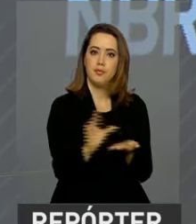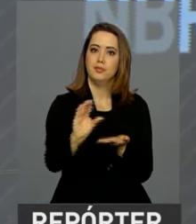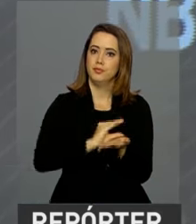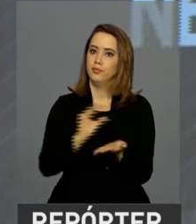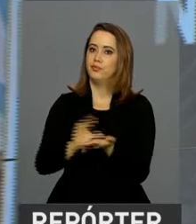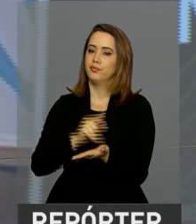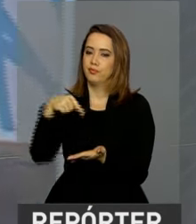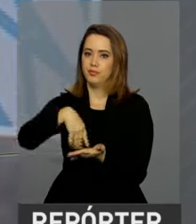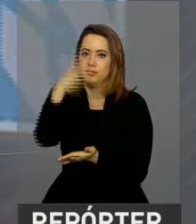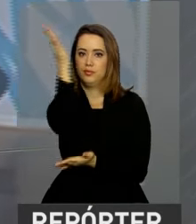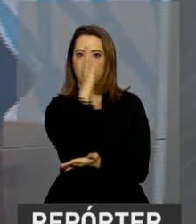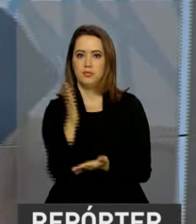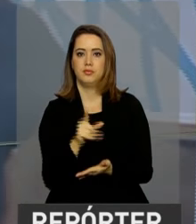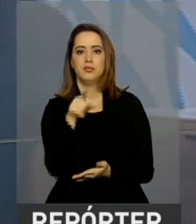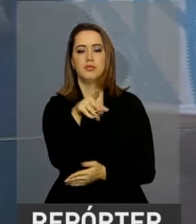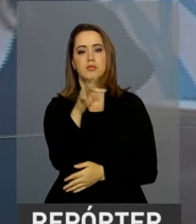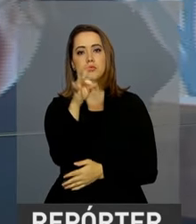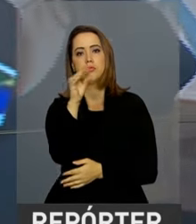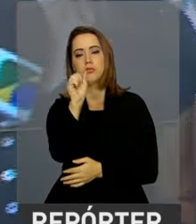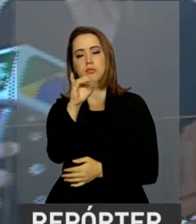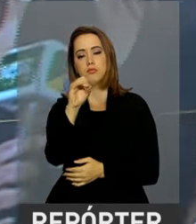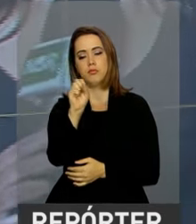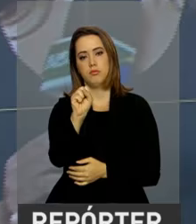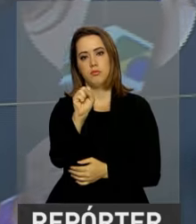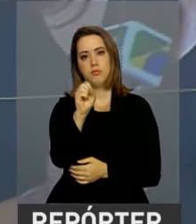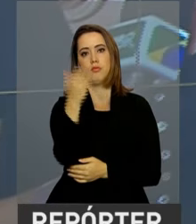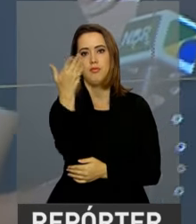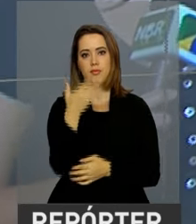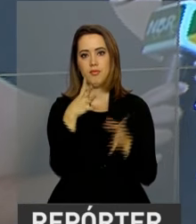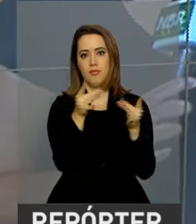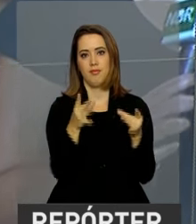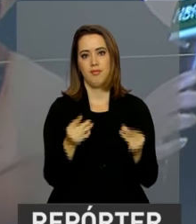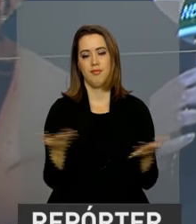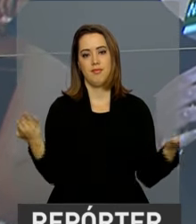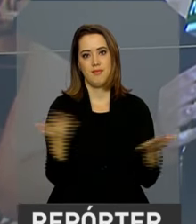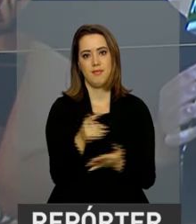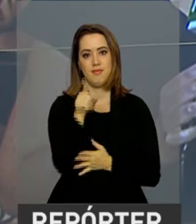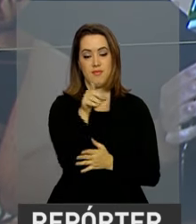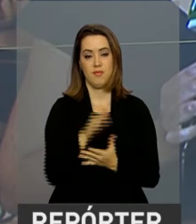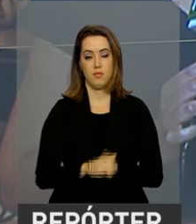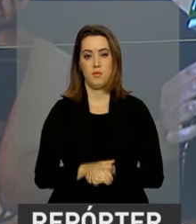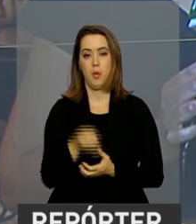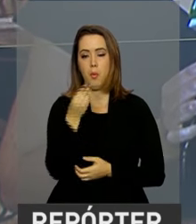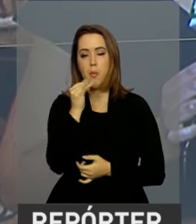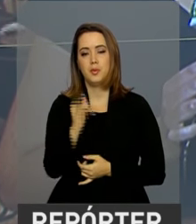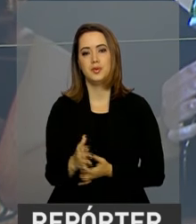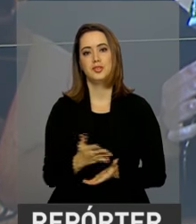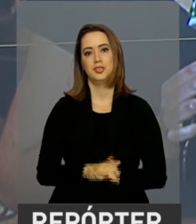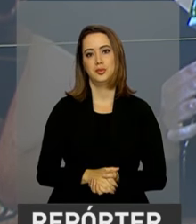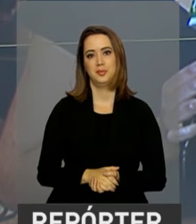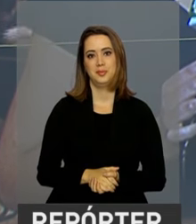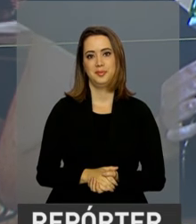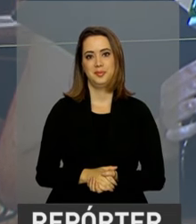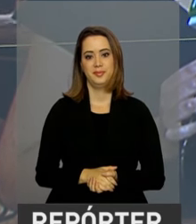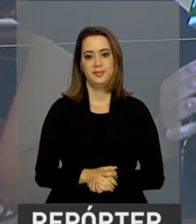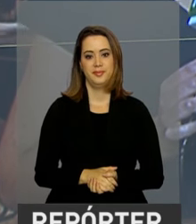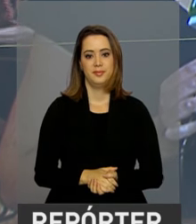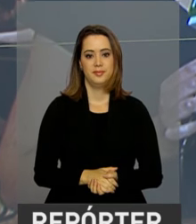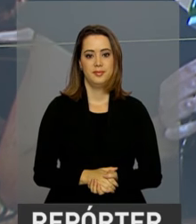repórter Thaísa Dias está lá no Rio de Janeiro e tem as informações para a gente. Thaísa, bom dia.